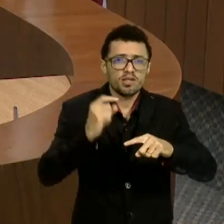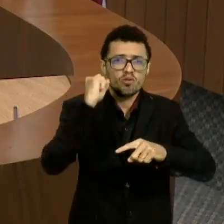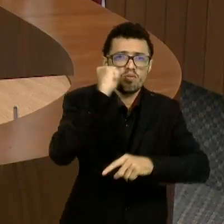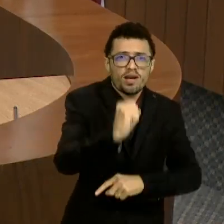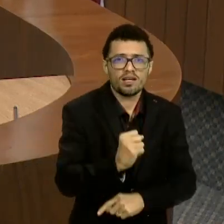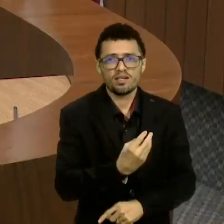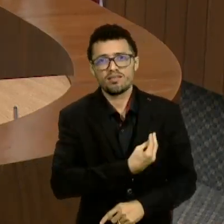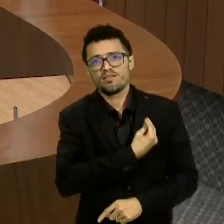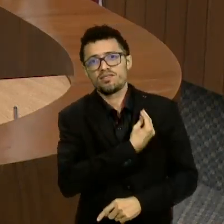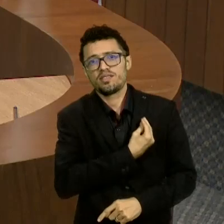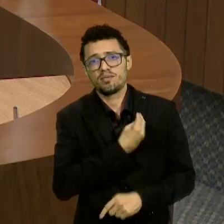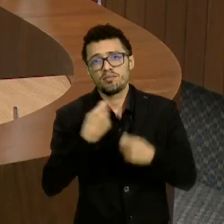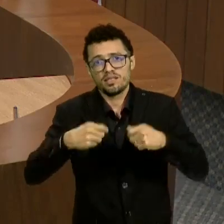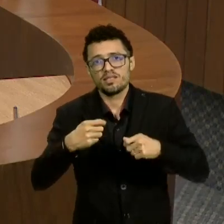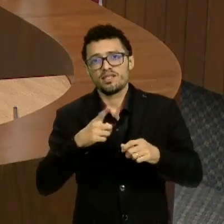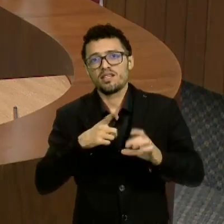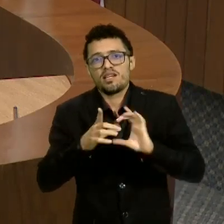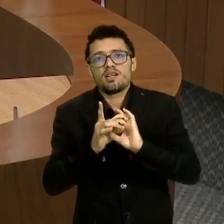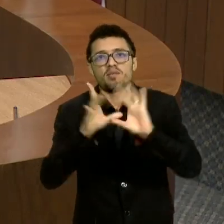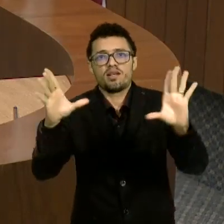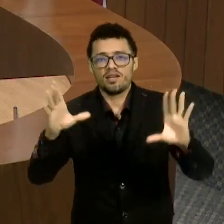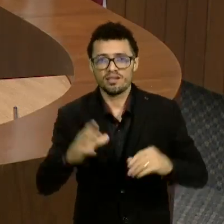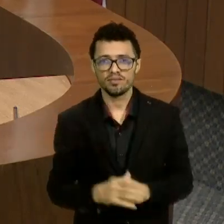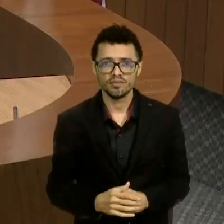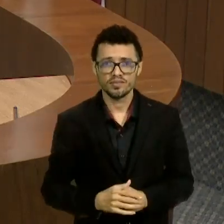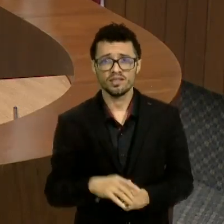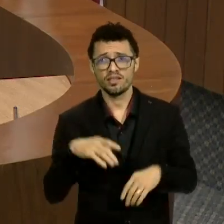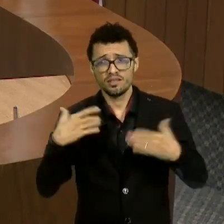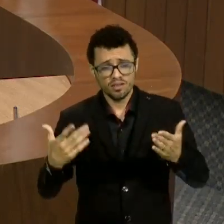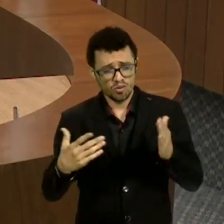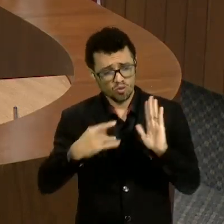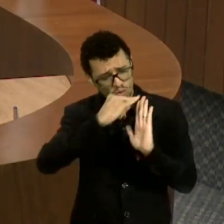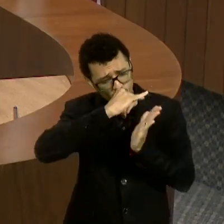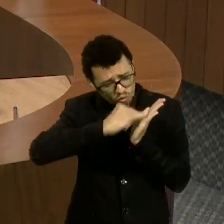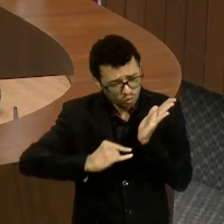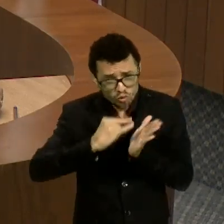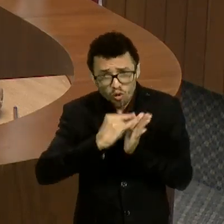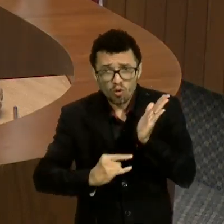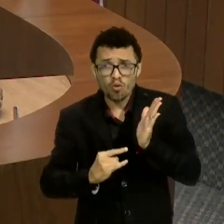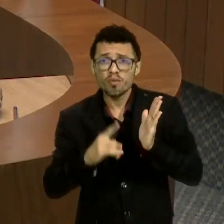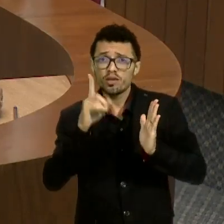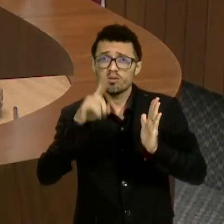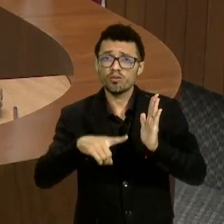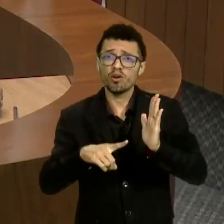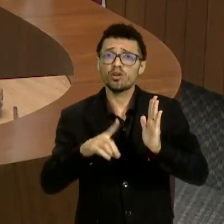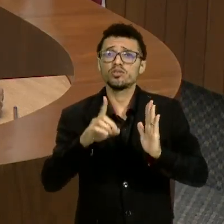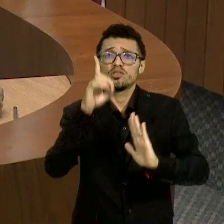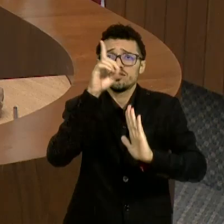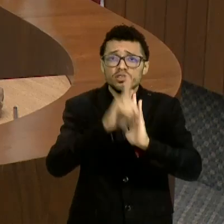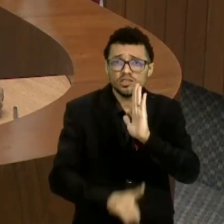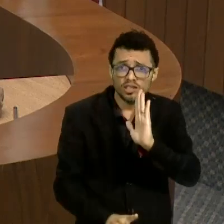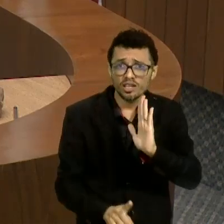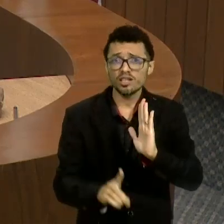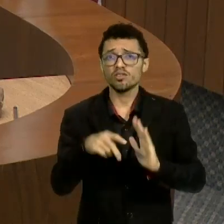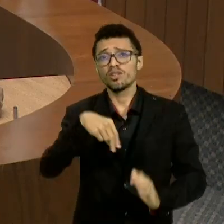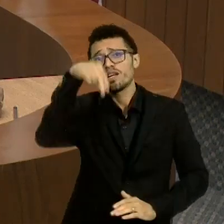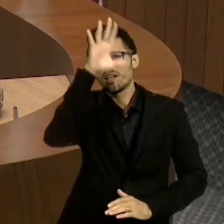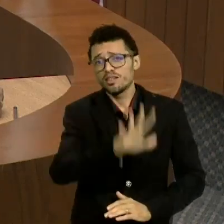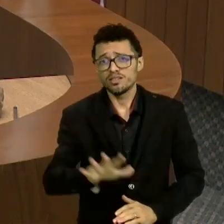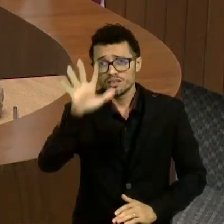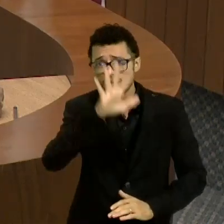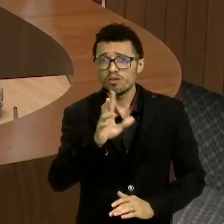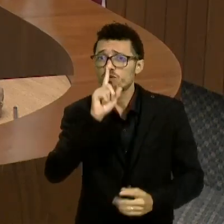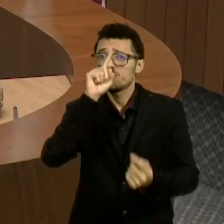documentos internacionais sublinham a importância de proteger a vida Human em todas as formas e